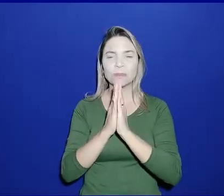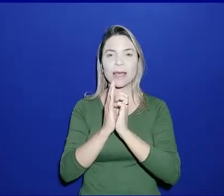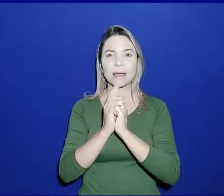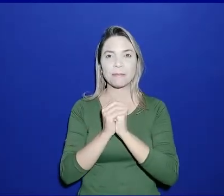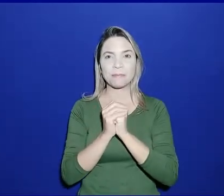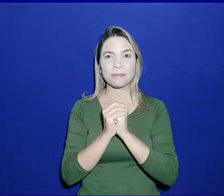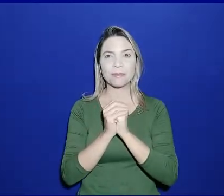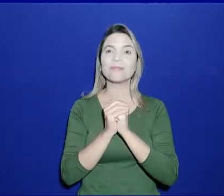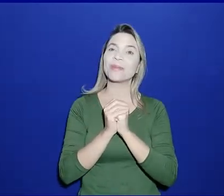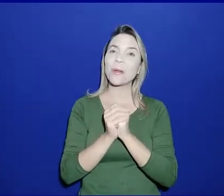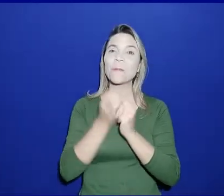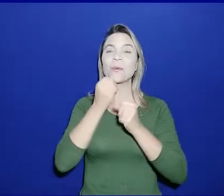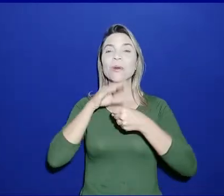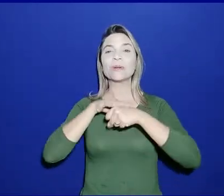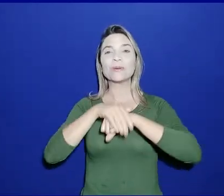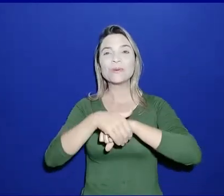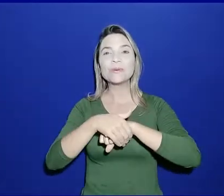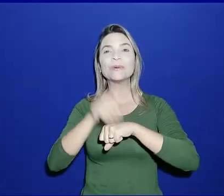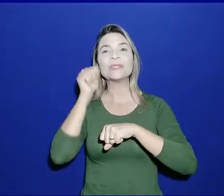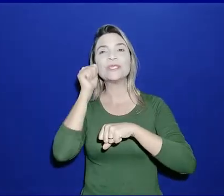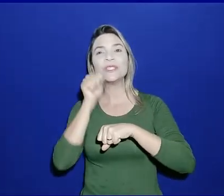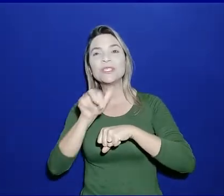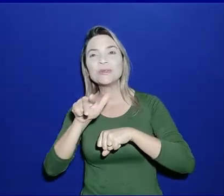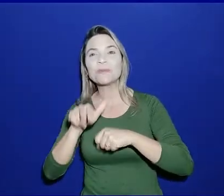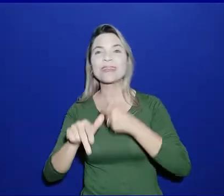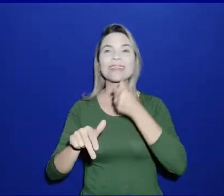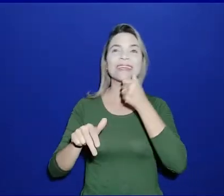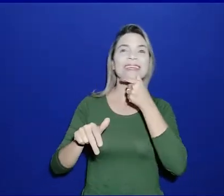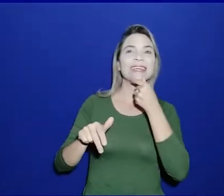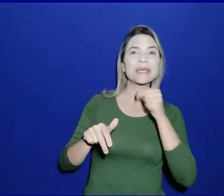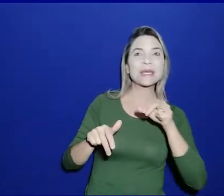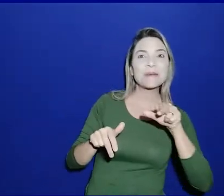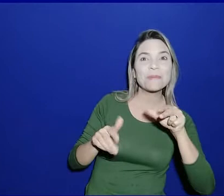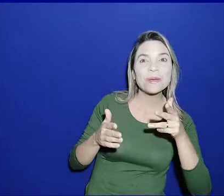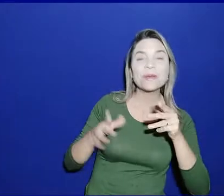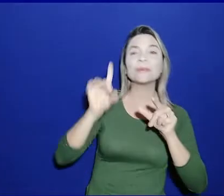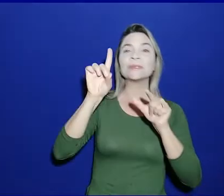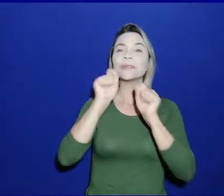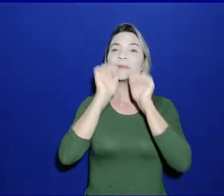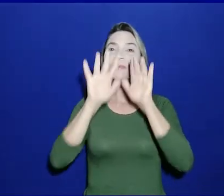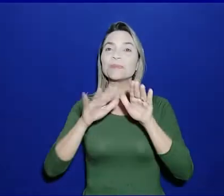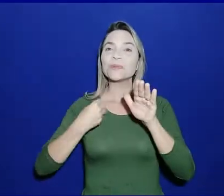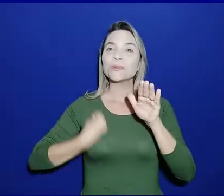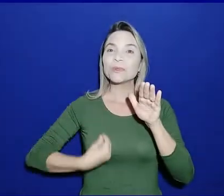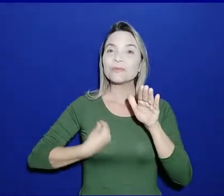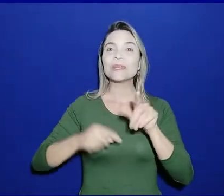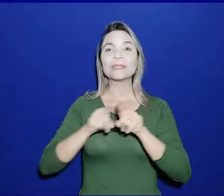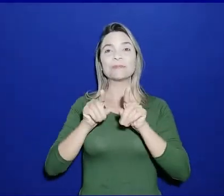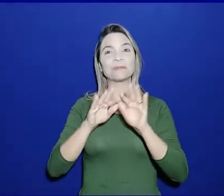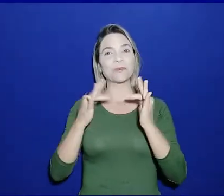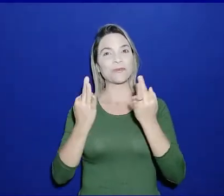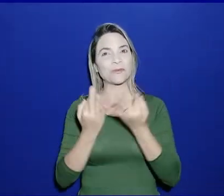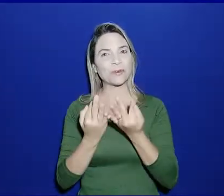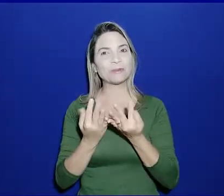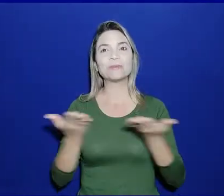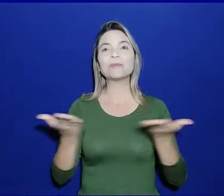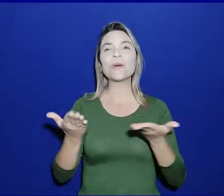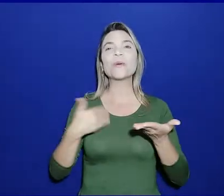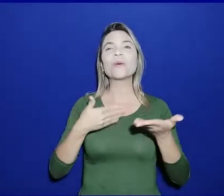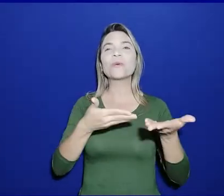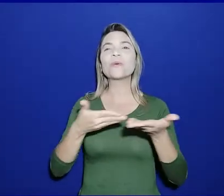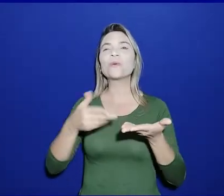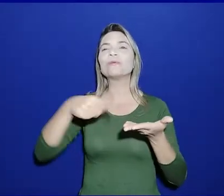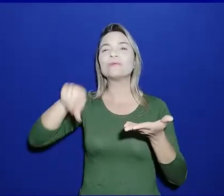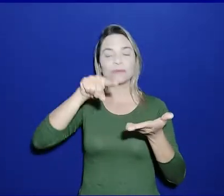noite para você, meu querido irmão, boa noite para você, minha querida irmã, que Deus abençoe muito a sua vida e a vida da sua família. Nesse momento, eu